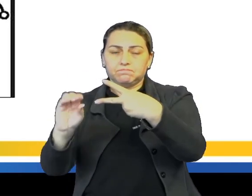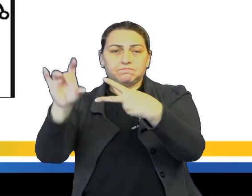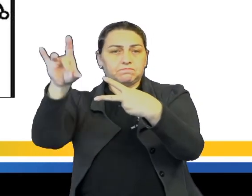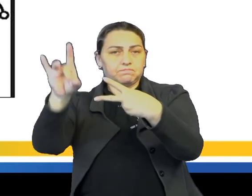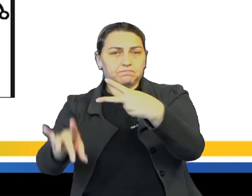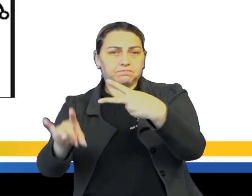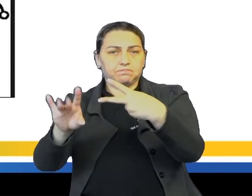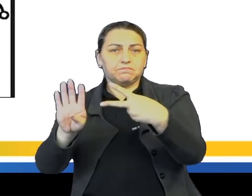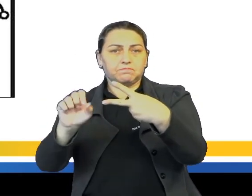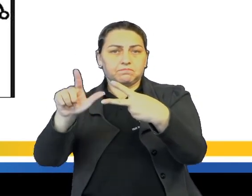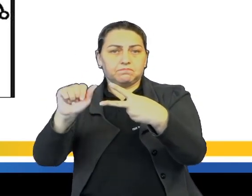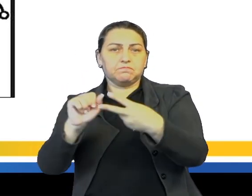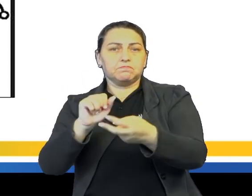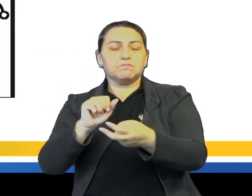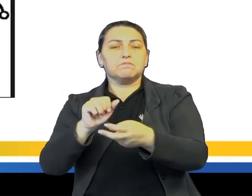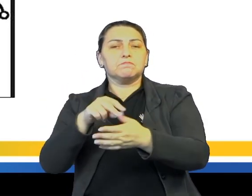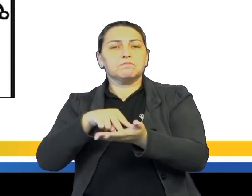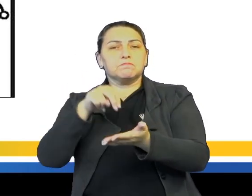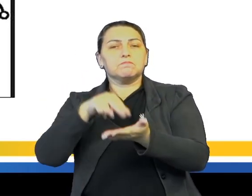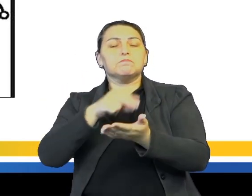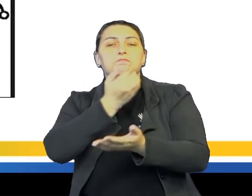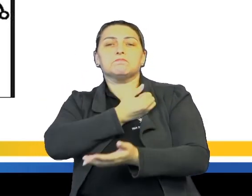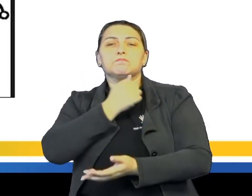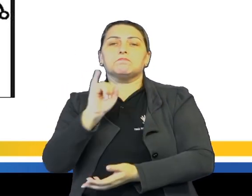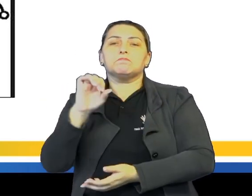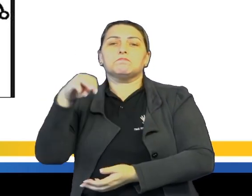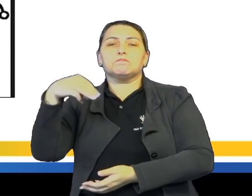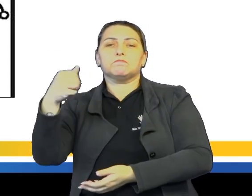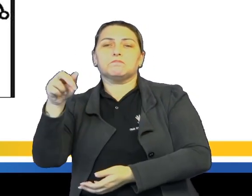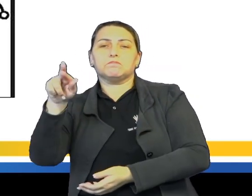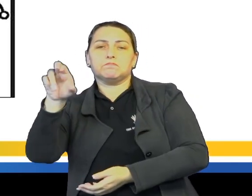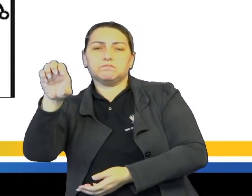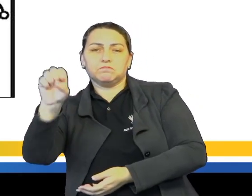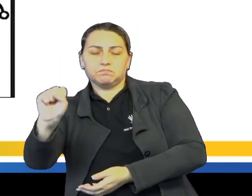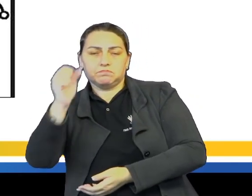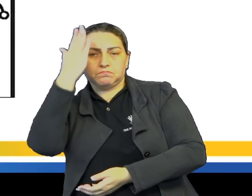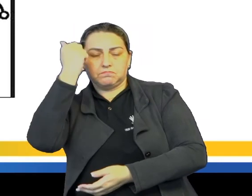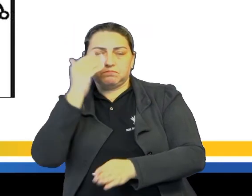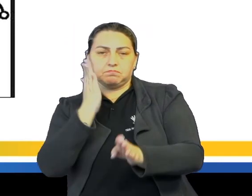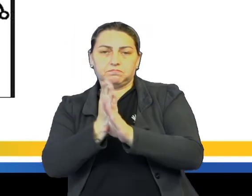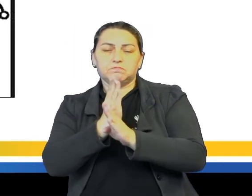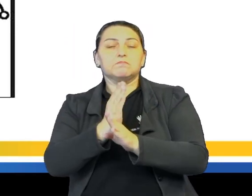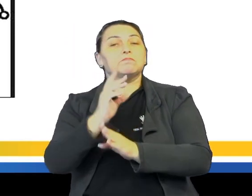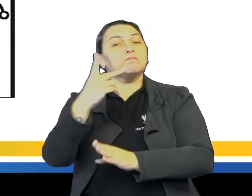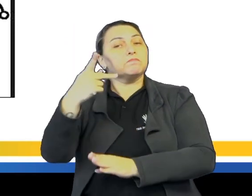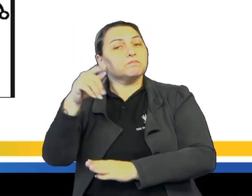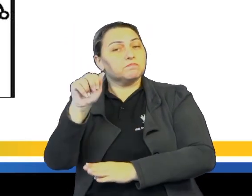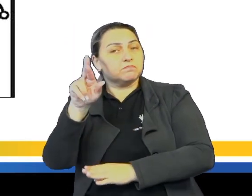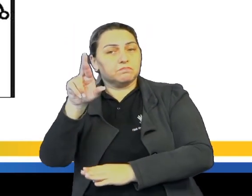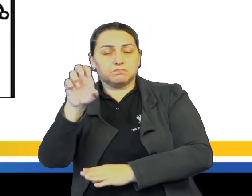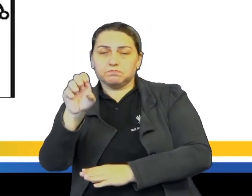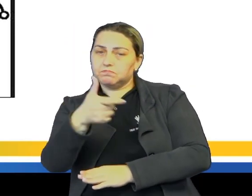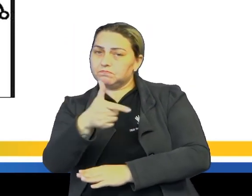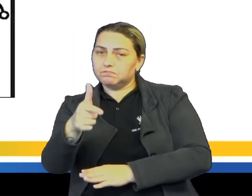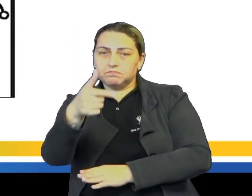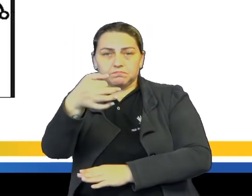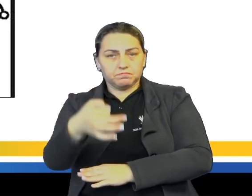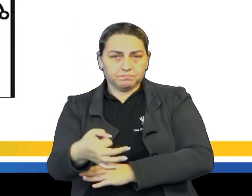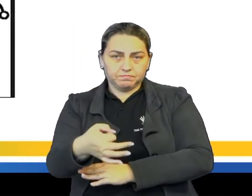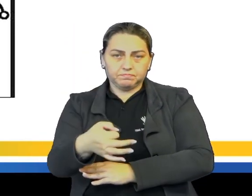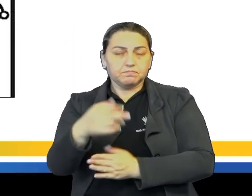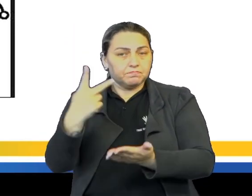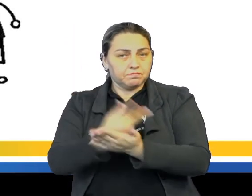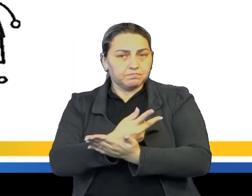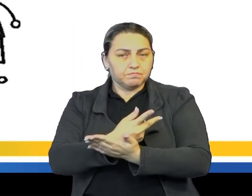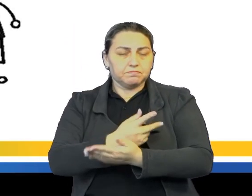última afirmação diz que Bela pulou nos números ímpares. Nós acabamos de identificar que ela pulou nos pares, então não tem como essa afirmação